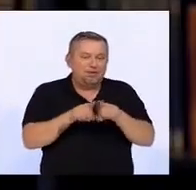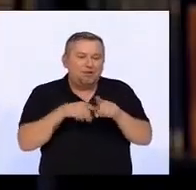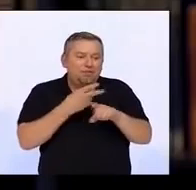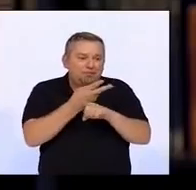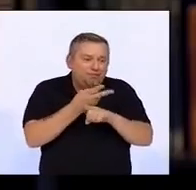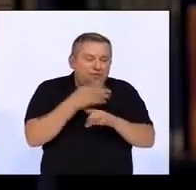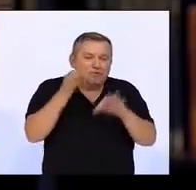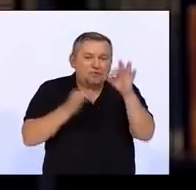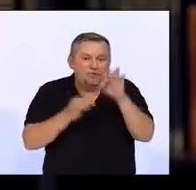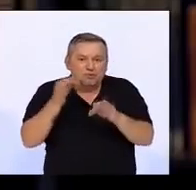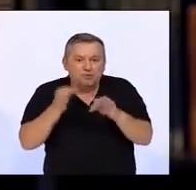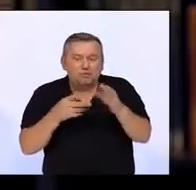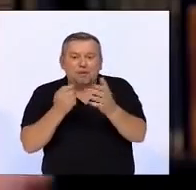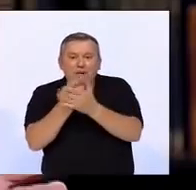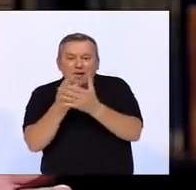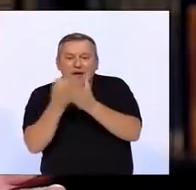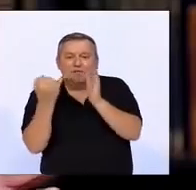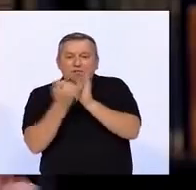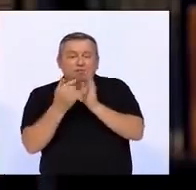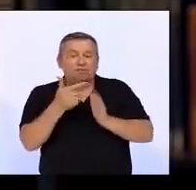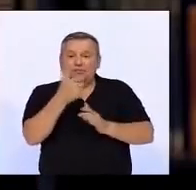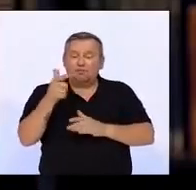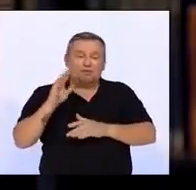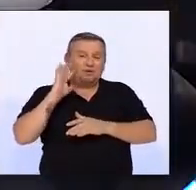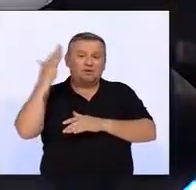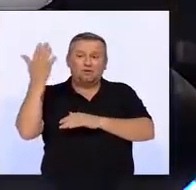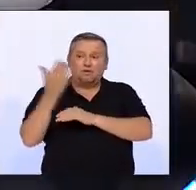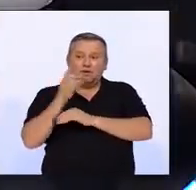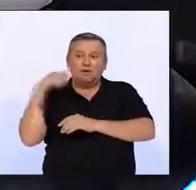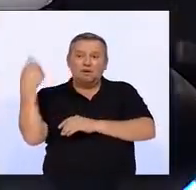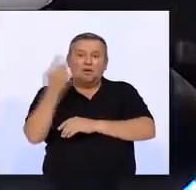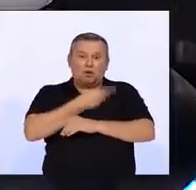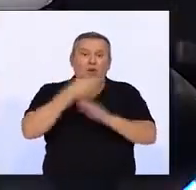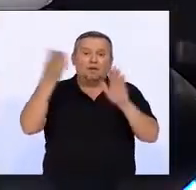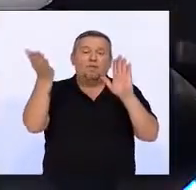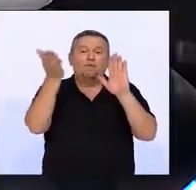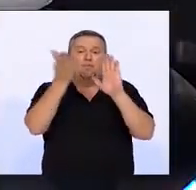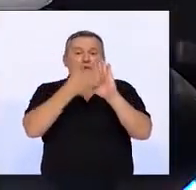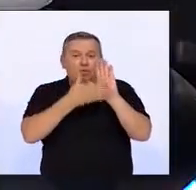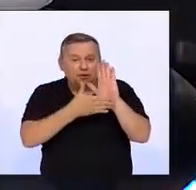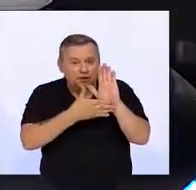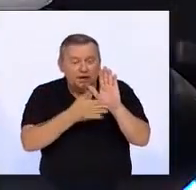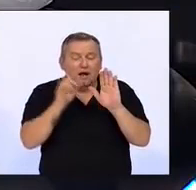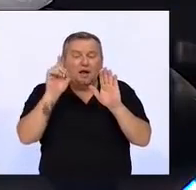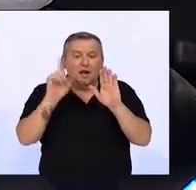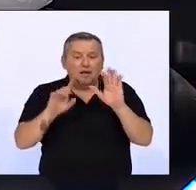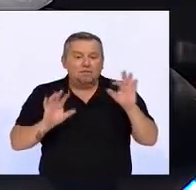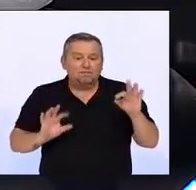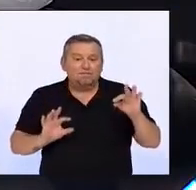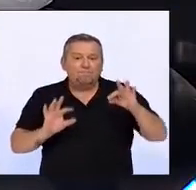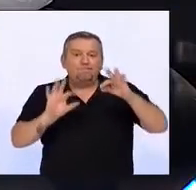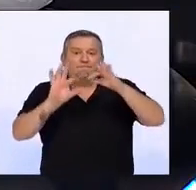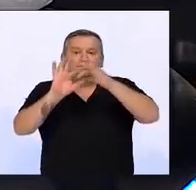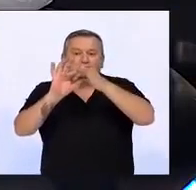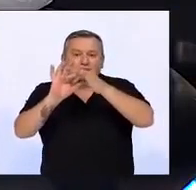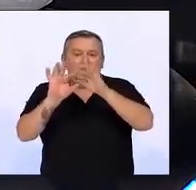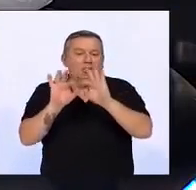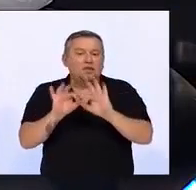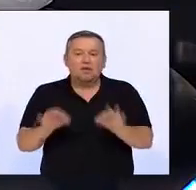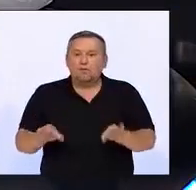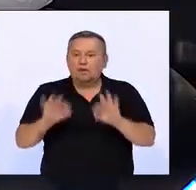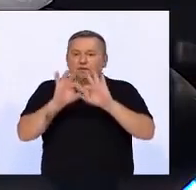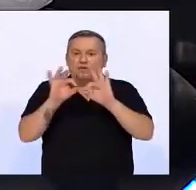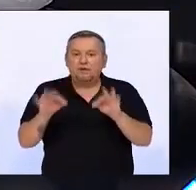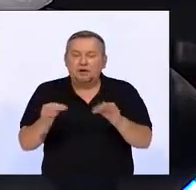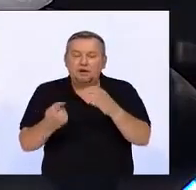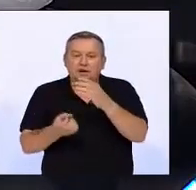busca do judiciário para pagar tributo, não tem solução. Então, a nossa proposta é unificar, é simplificar